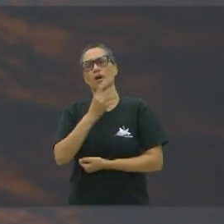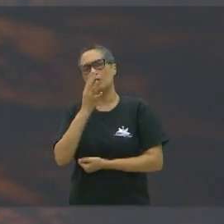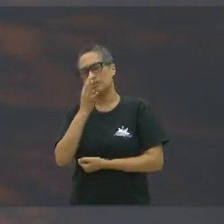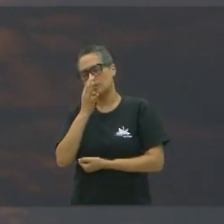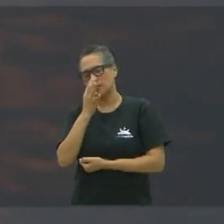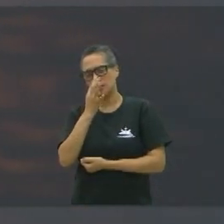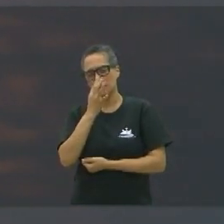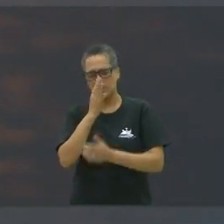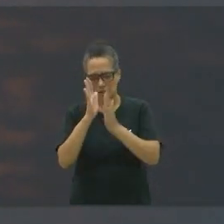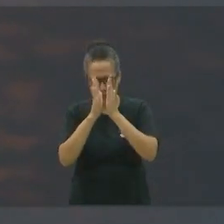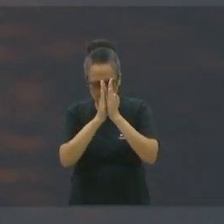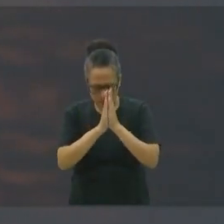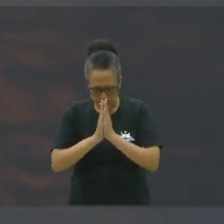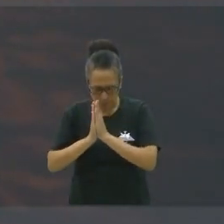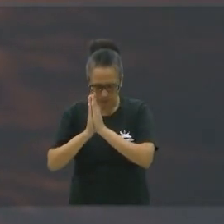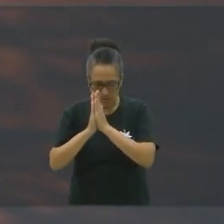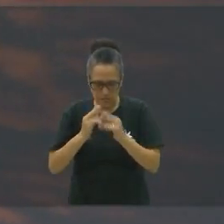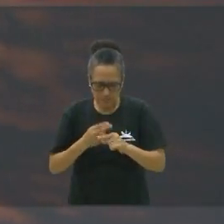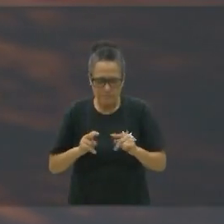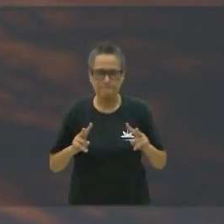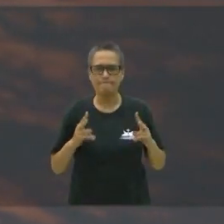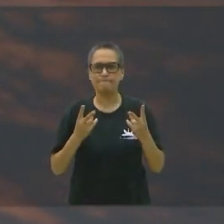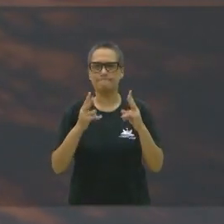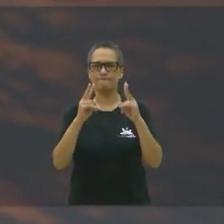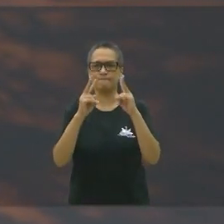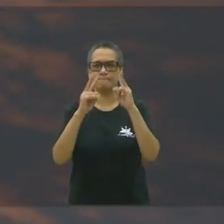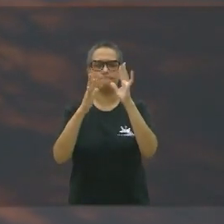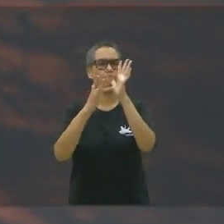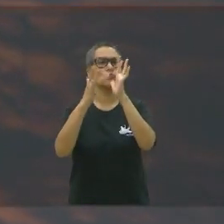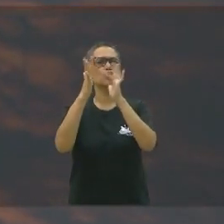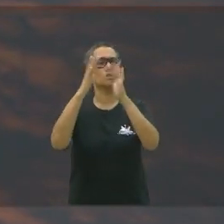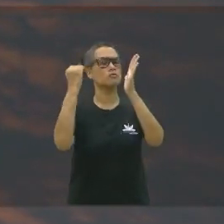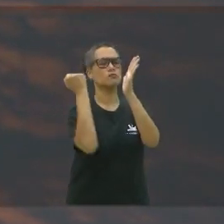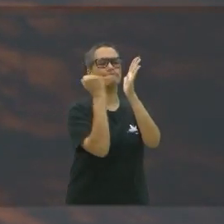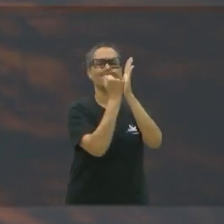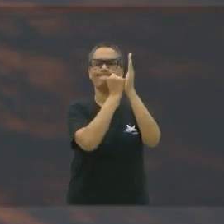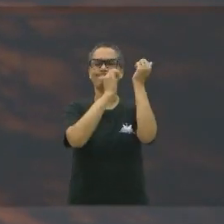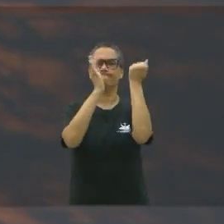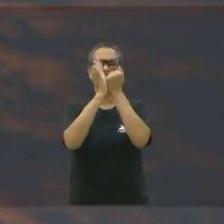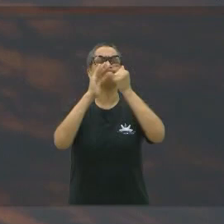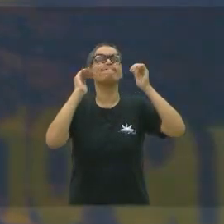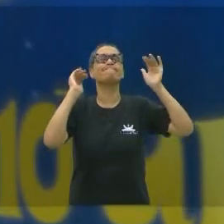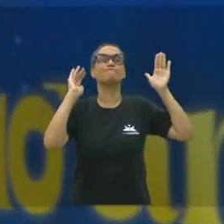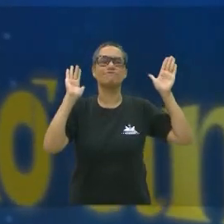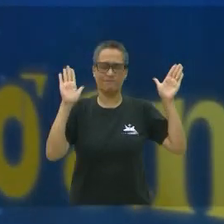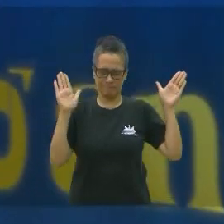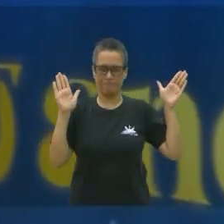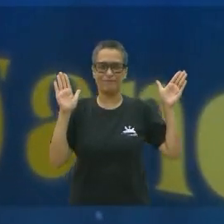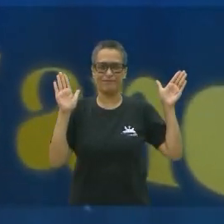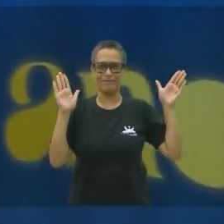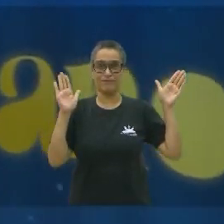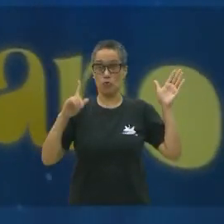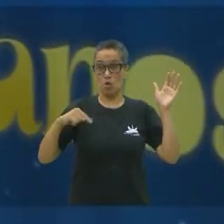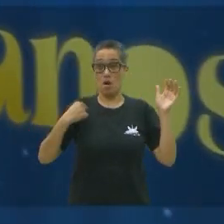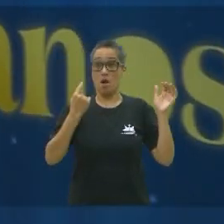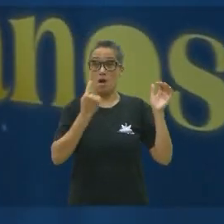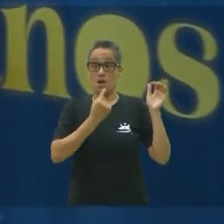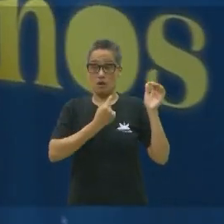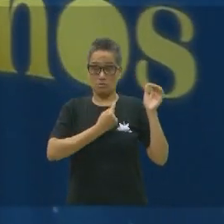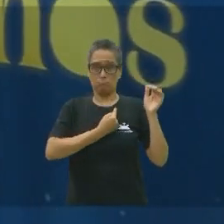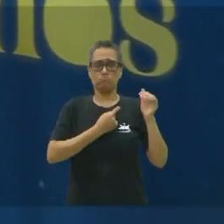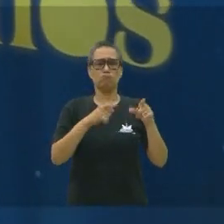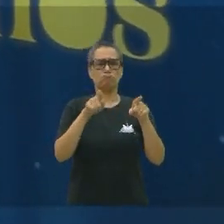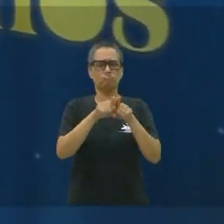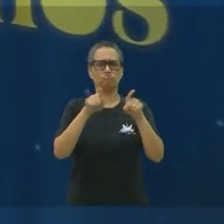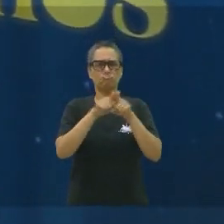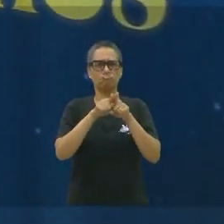Nesta noite a nossa vitória, que é Jesus crucificado. Nós contemplamos a vitória que está